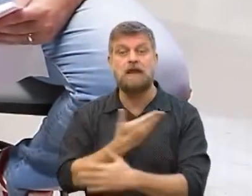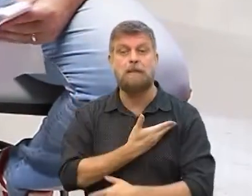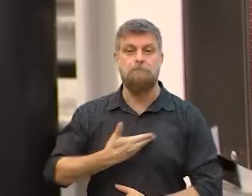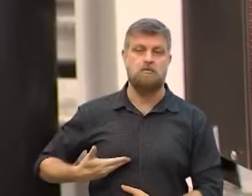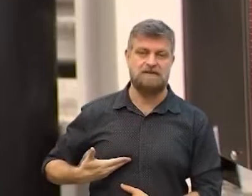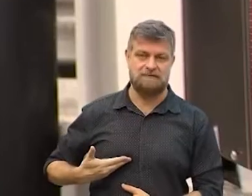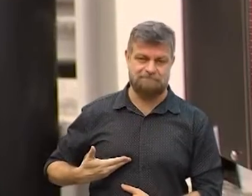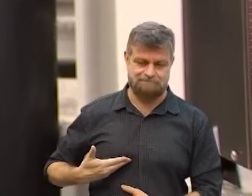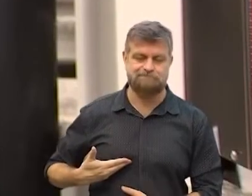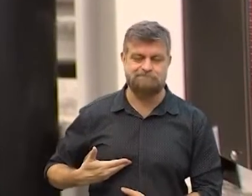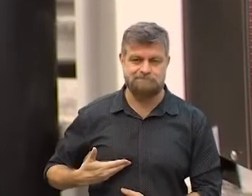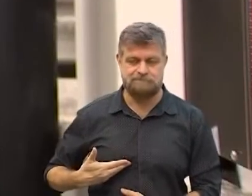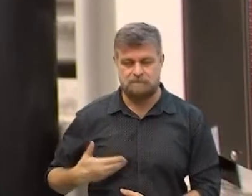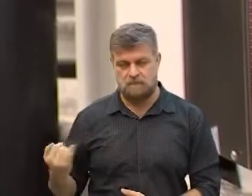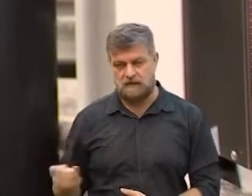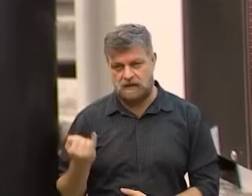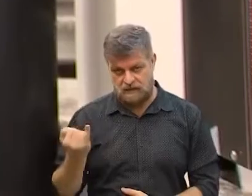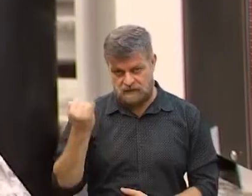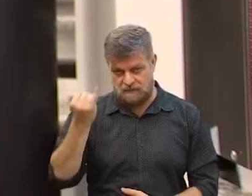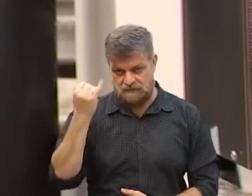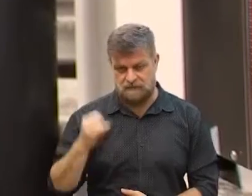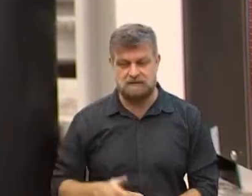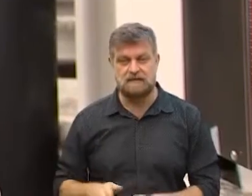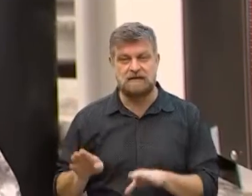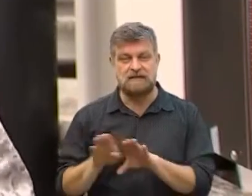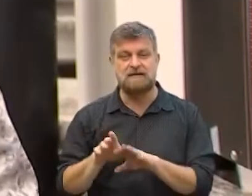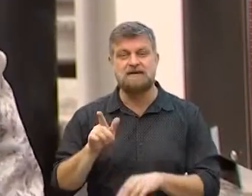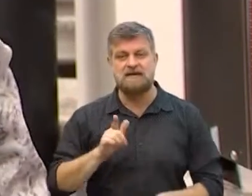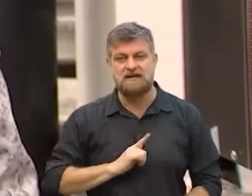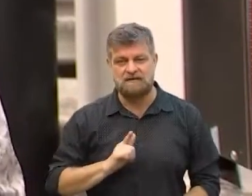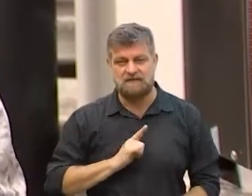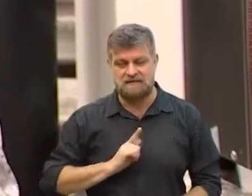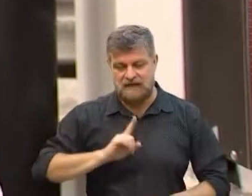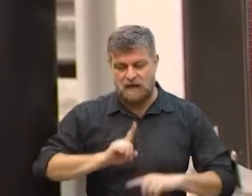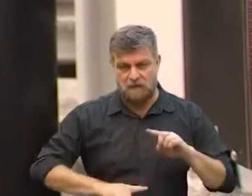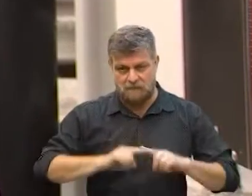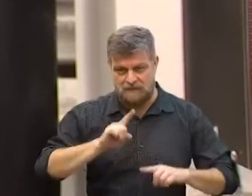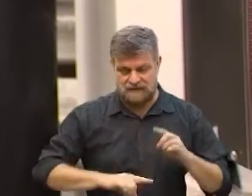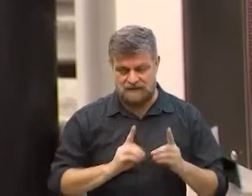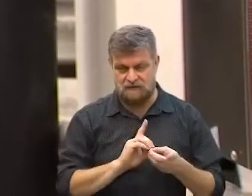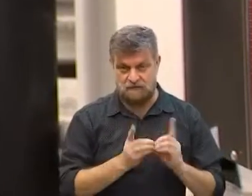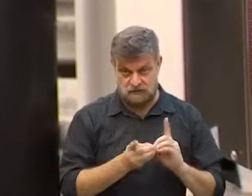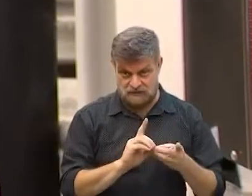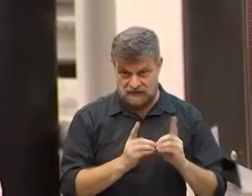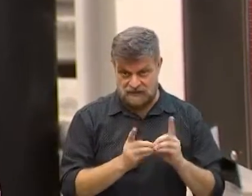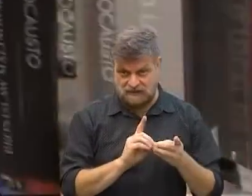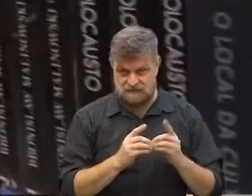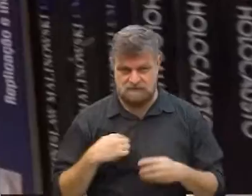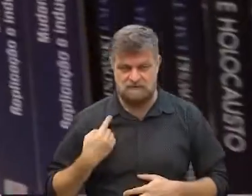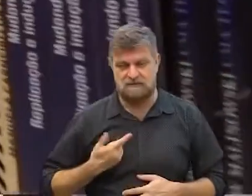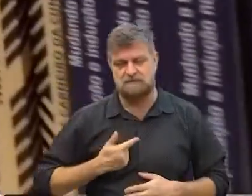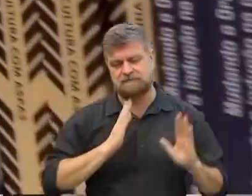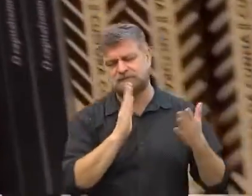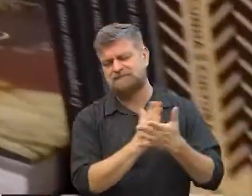né? Isso é uma coisa importante. E eles terão também o material didático, né? Nós temos uma